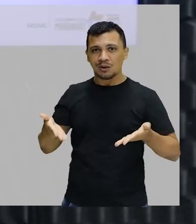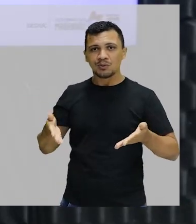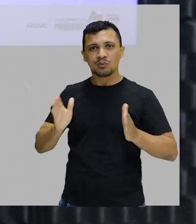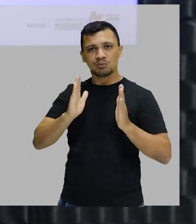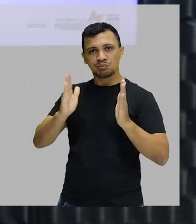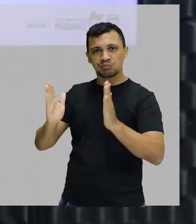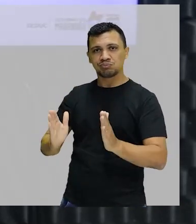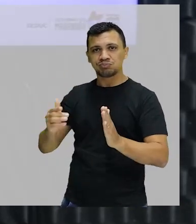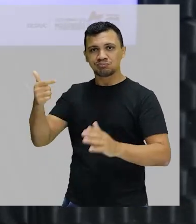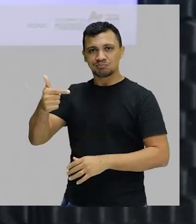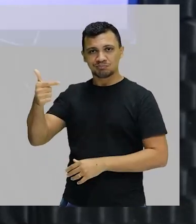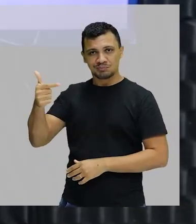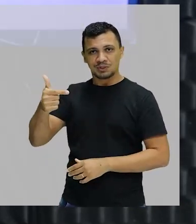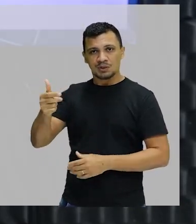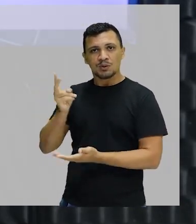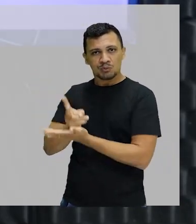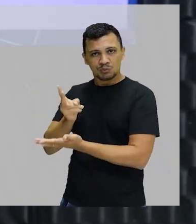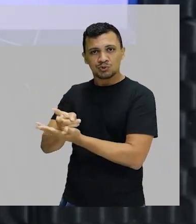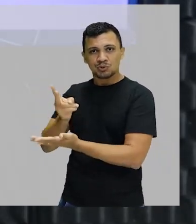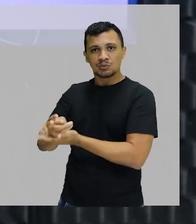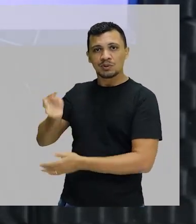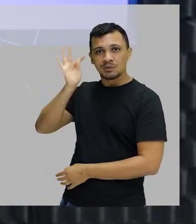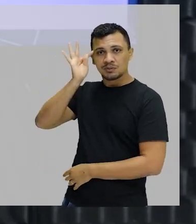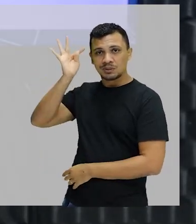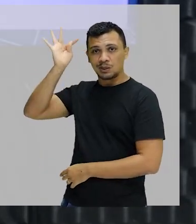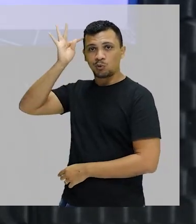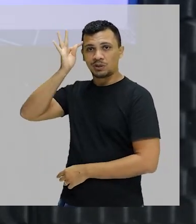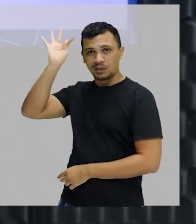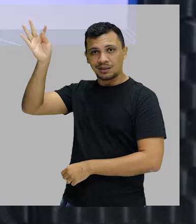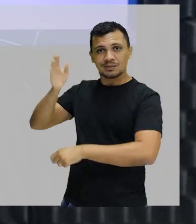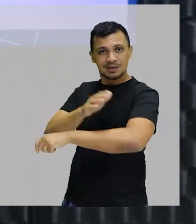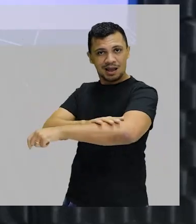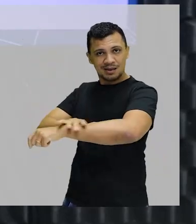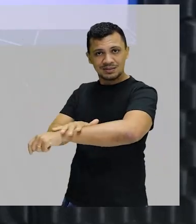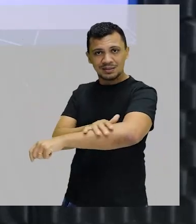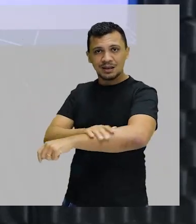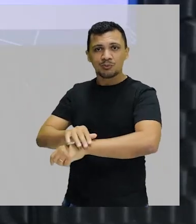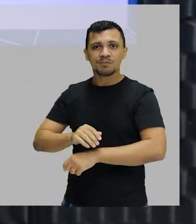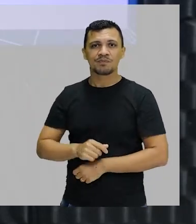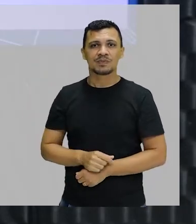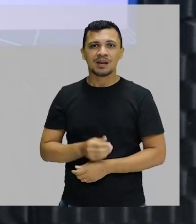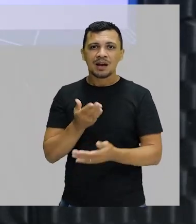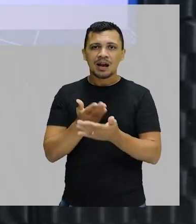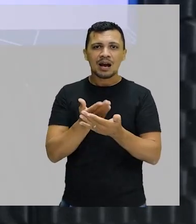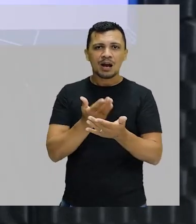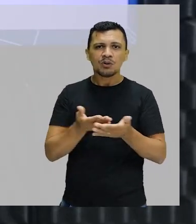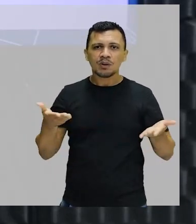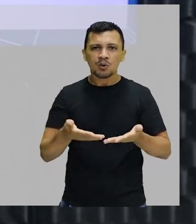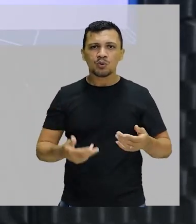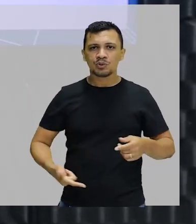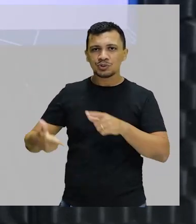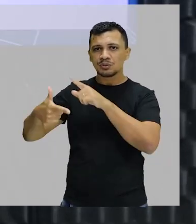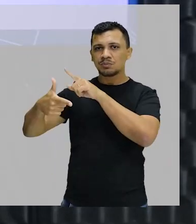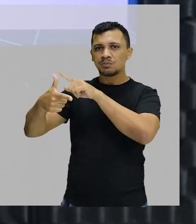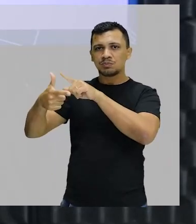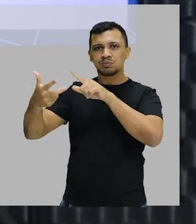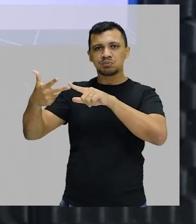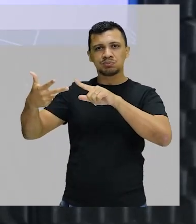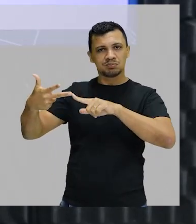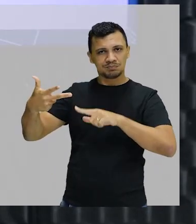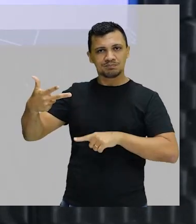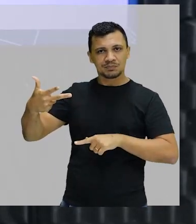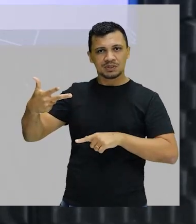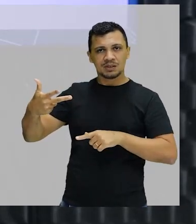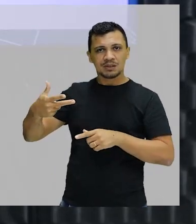parte 2, sobre as teorias raciais. A aula de hoje está dividida em 3 tópicos, então